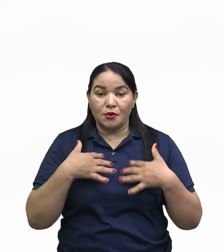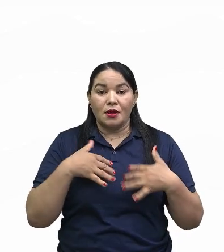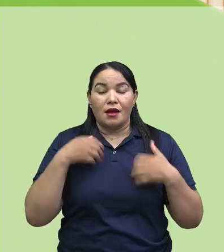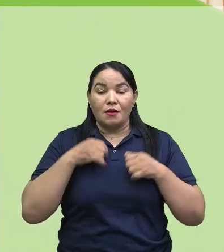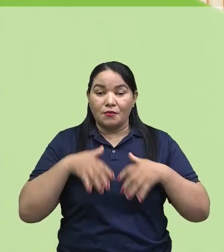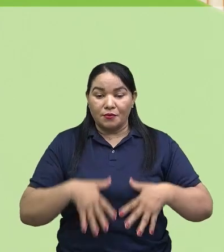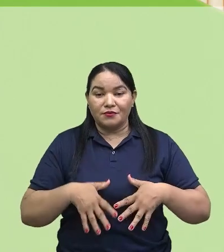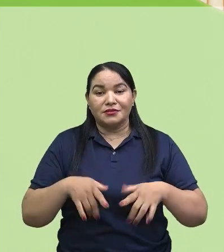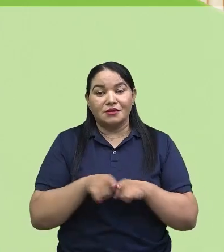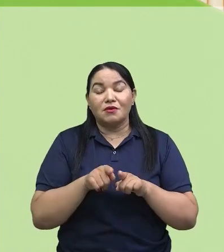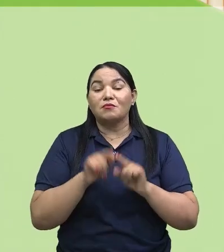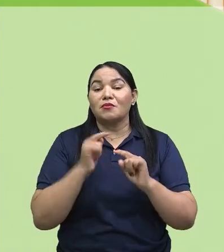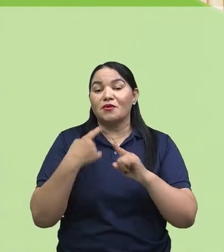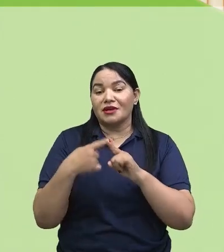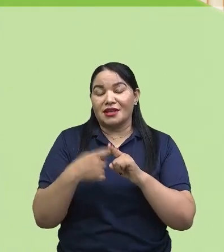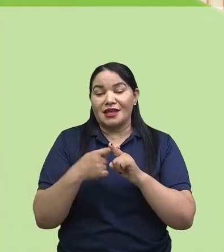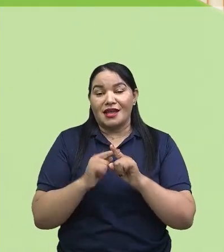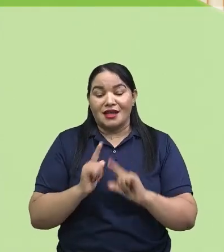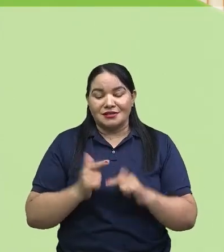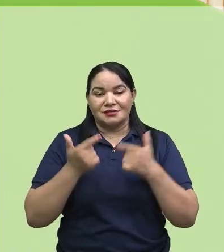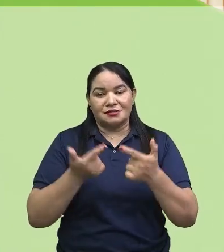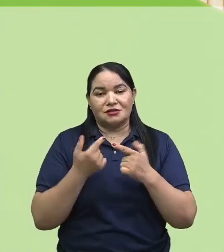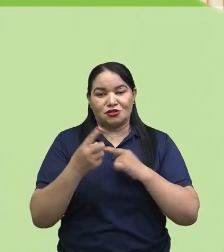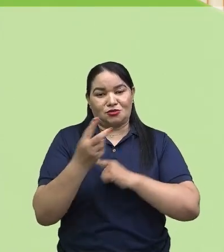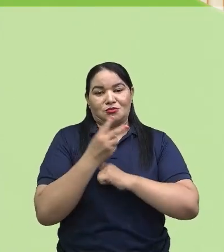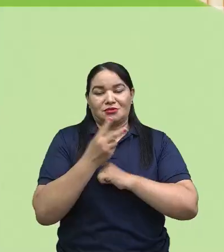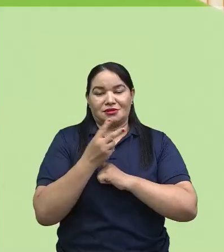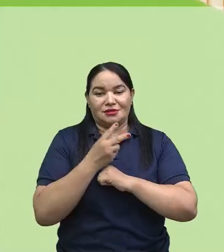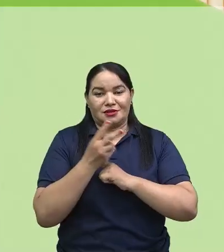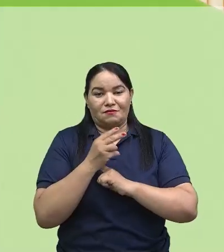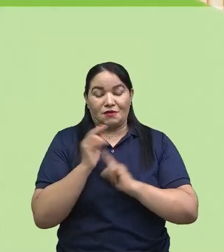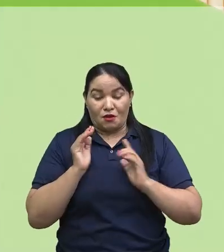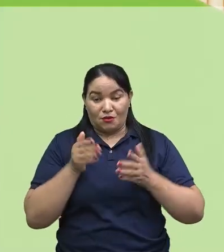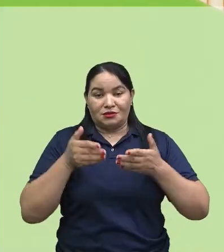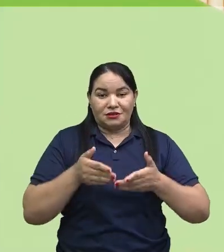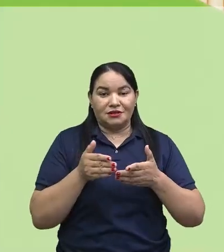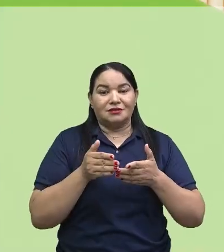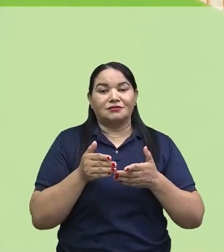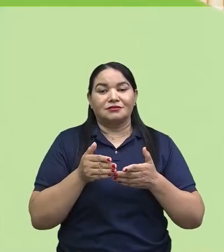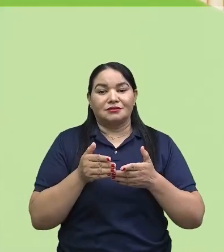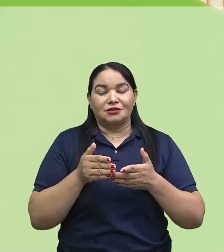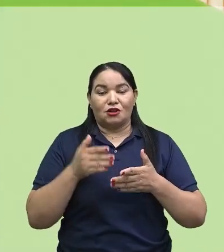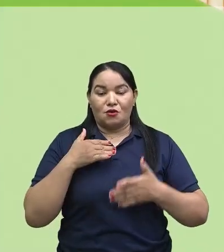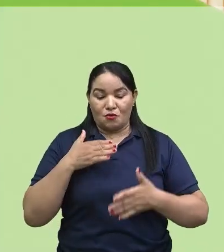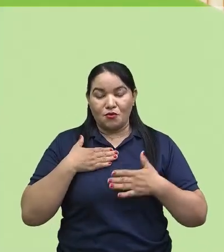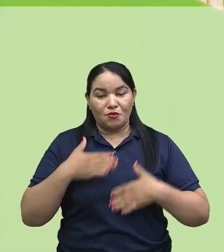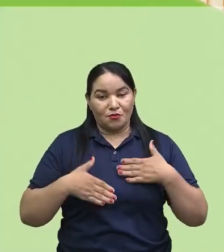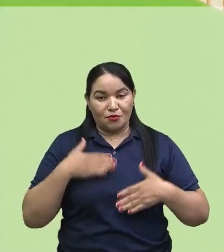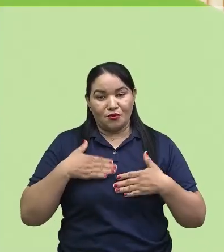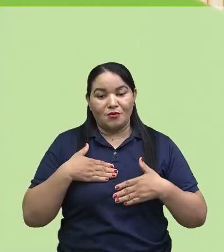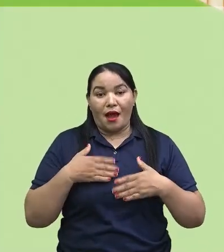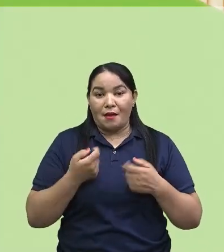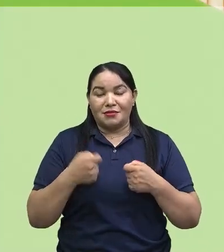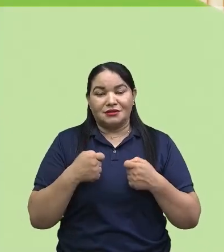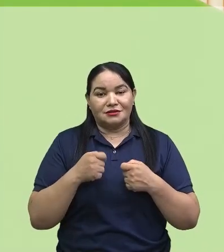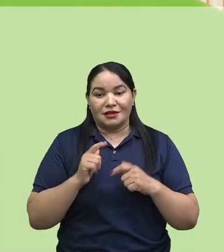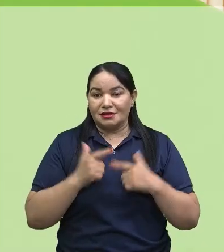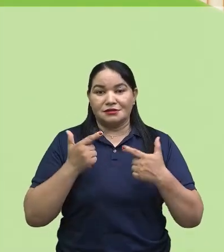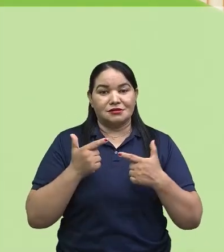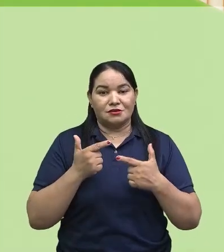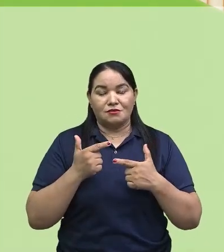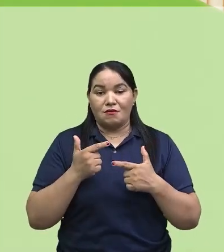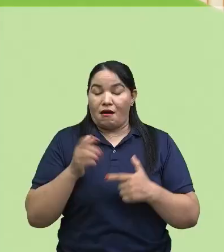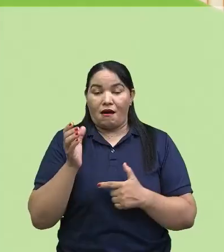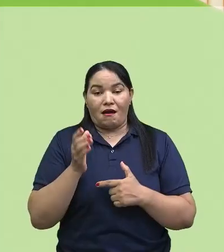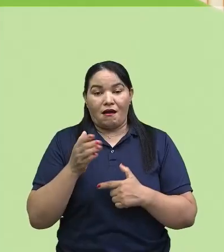ação, de defesa, de fuga, né, então ele acaba sendo concentrado ali mais nos meus músculos, caso eu precise ali ter alguma ação